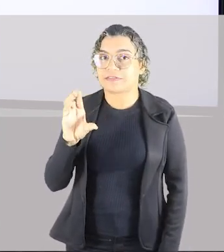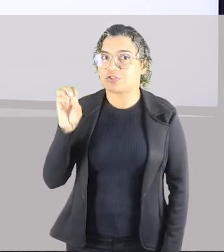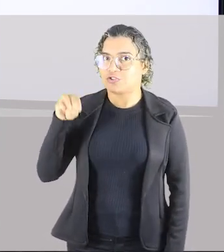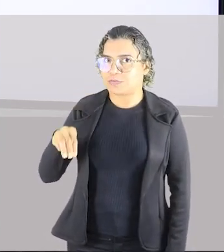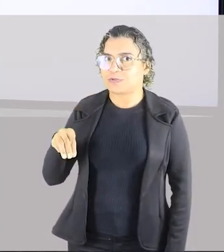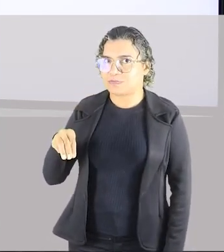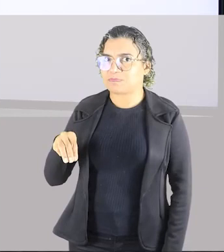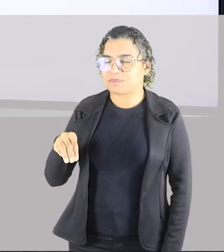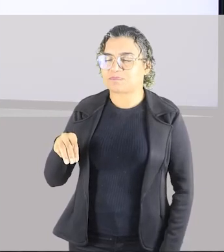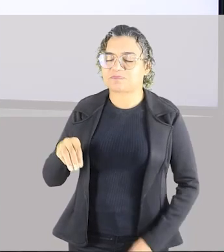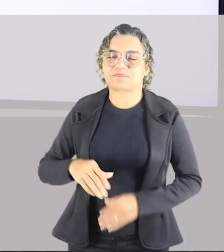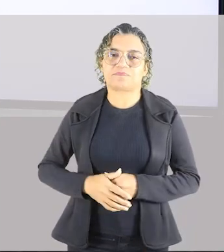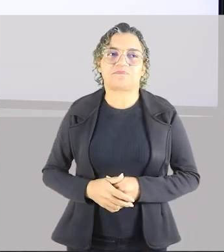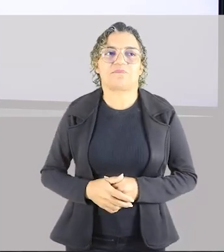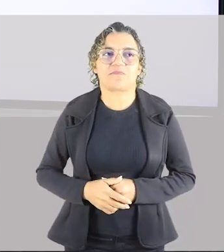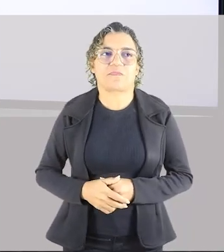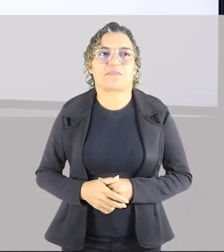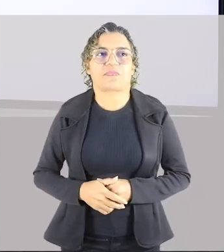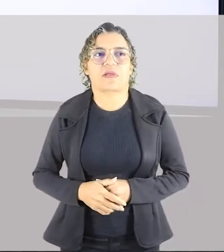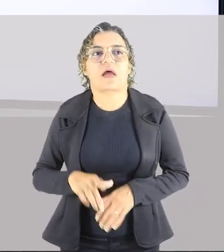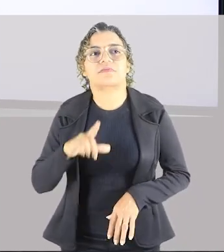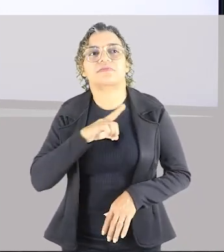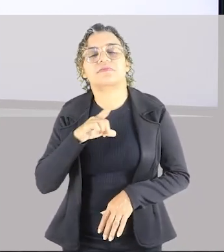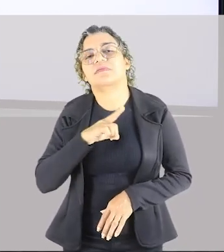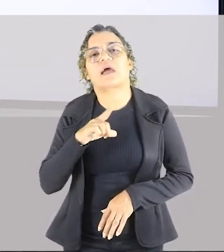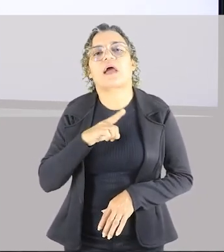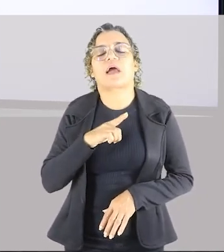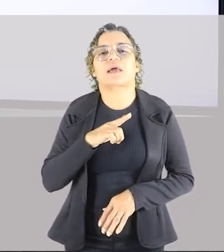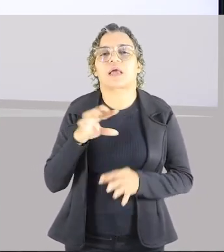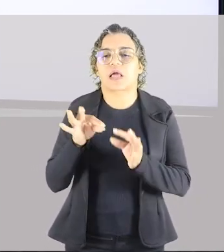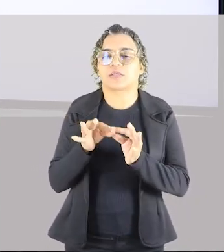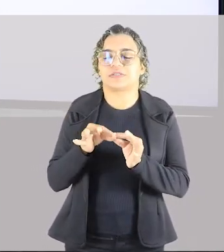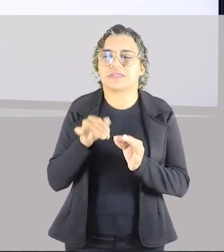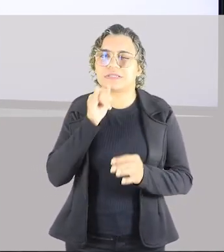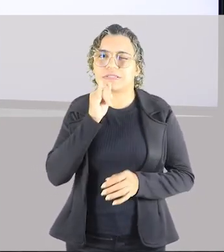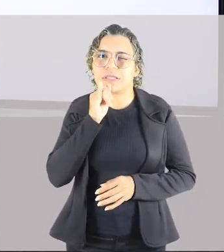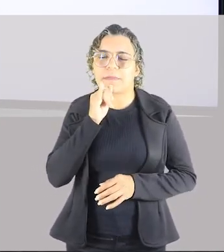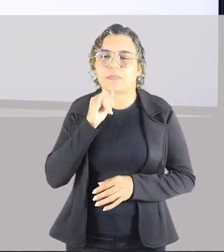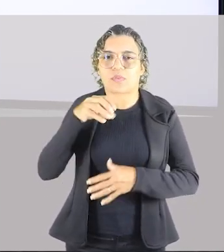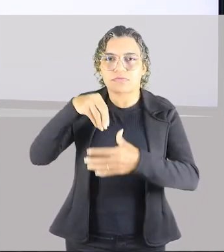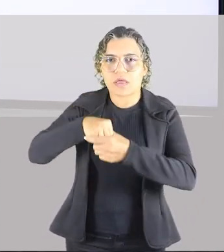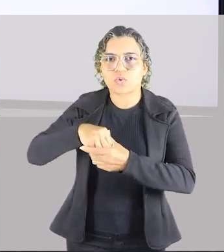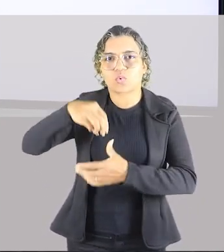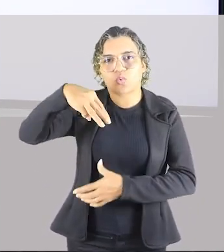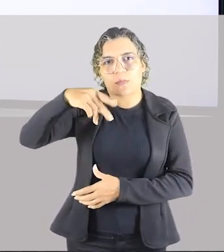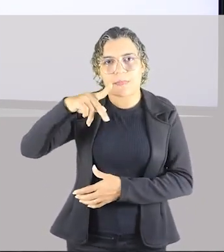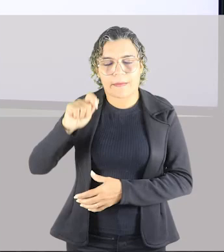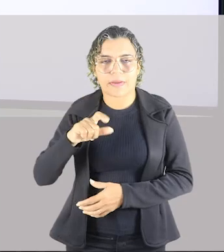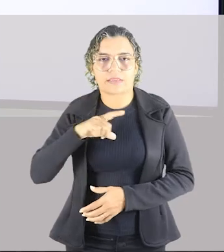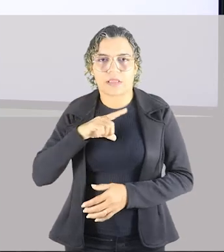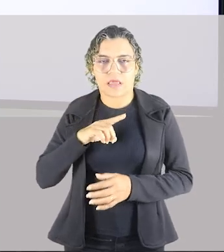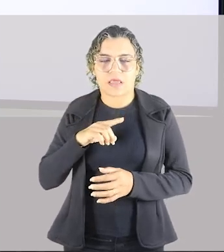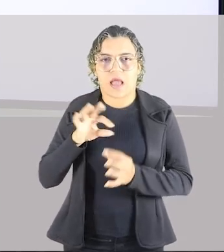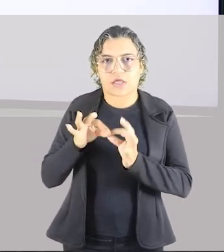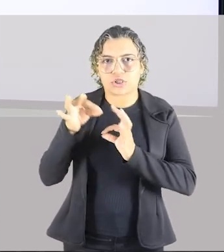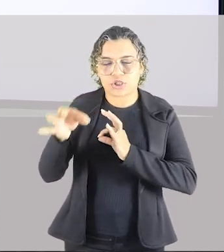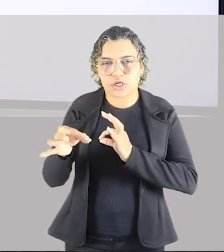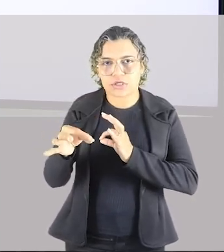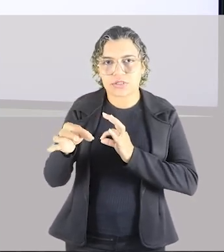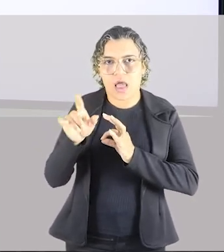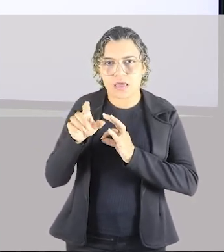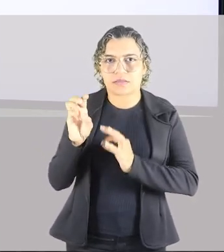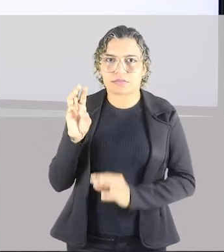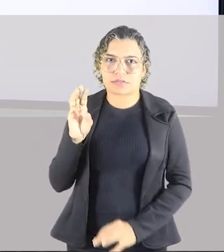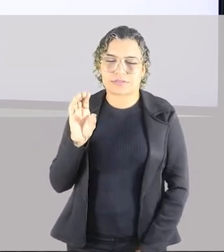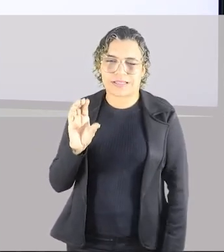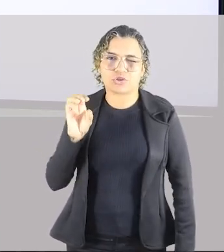Centímetros, tá certo? Eu tenho a distância no mapa, que vai ser a distância em centímetros. Só tu pensar, poxa, eu